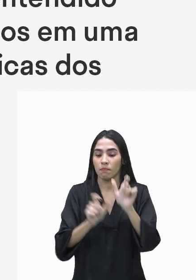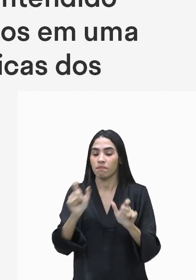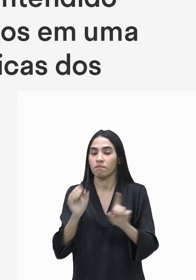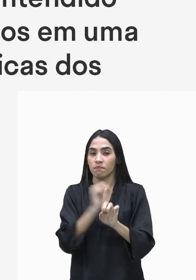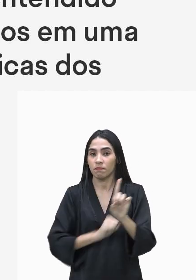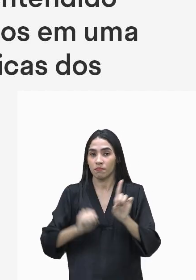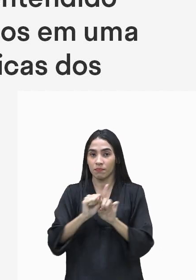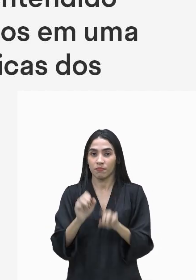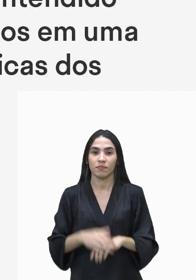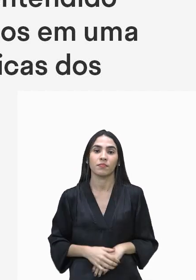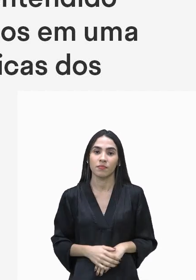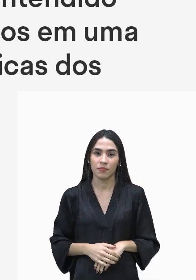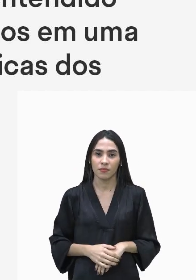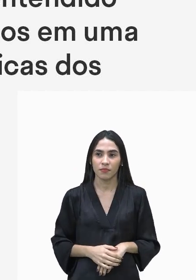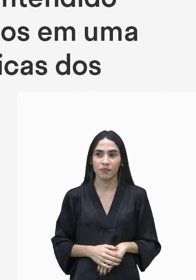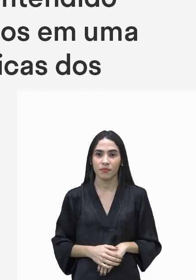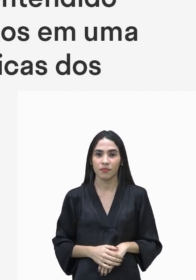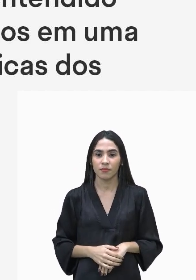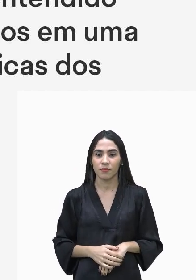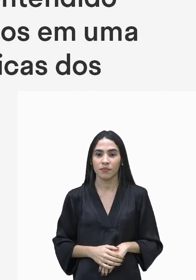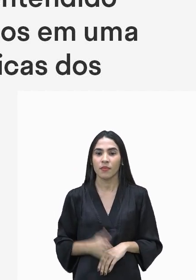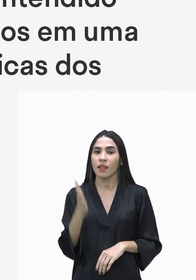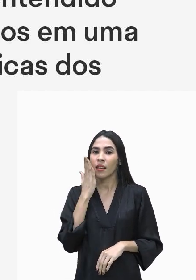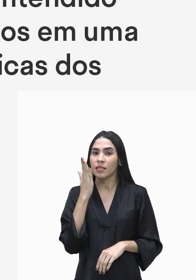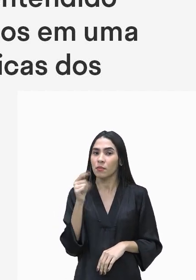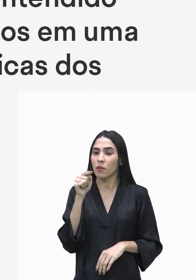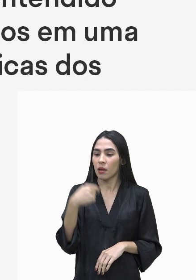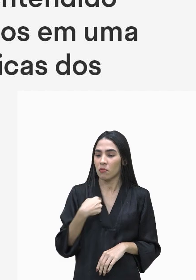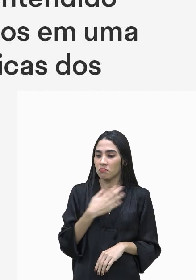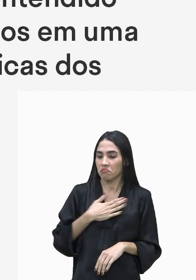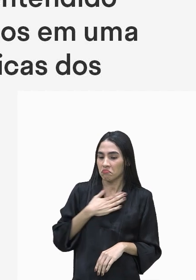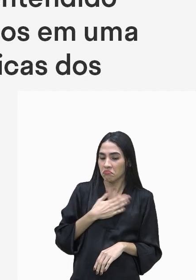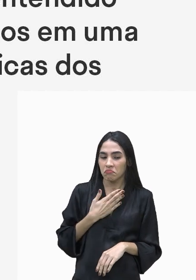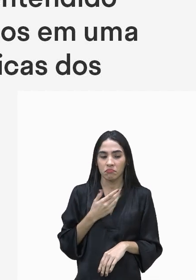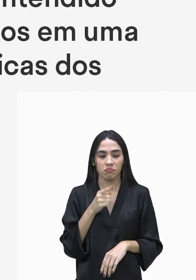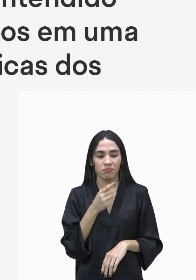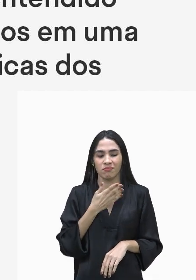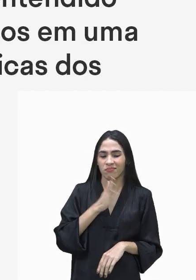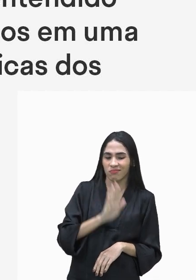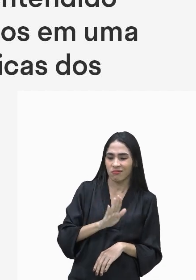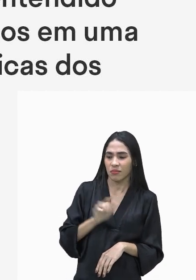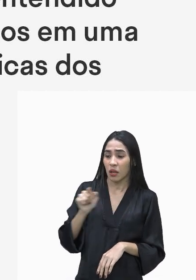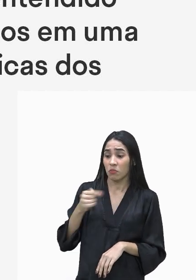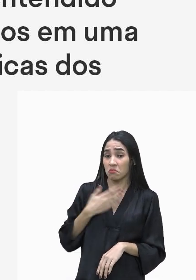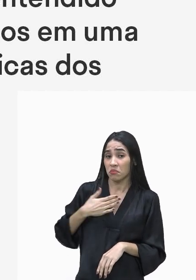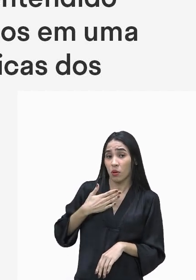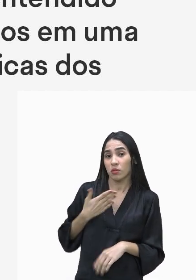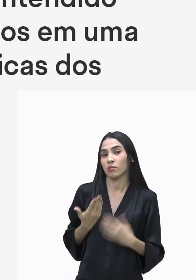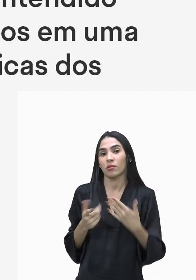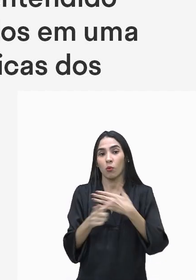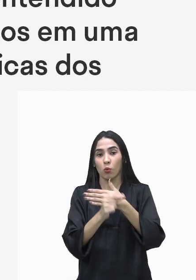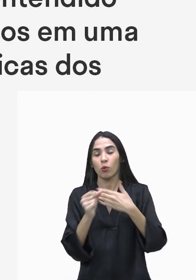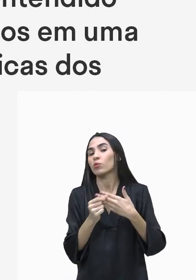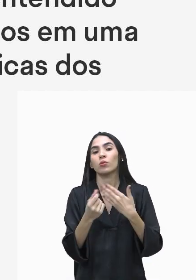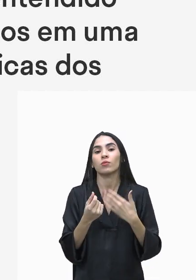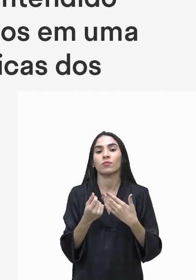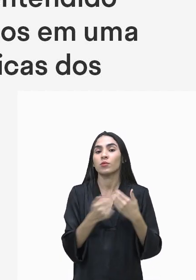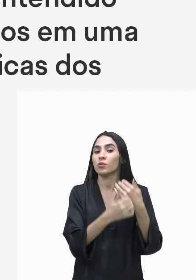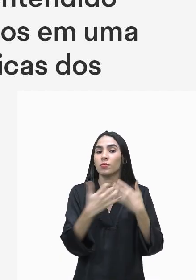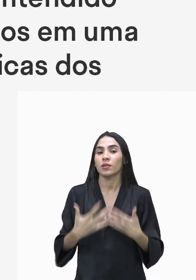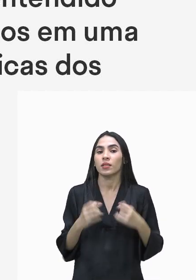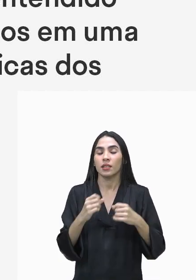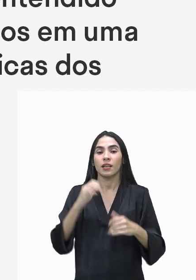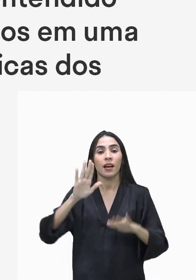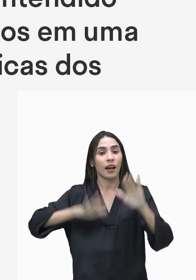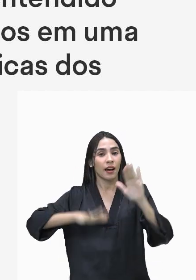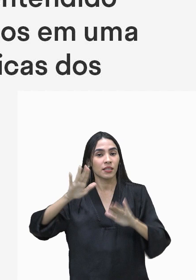sociais. Sabe aquela coisa de eu gosto disso, não gosto daquilo? Para Bourdieu, muitas vezes isso